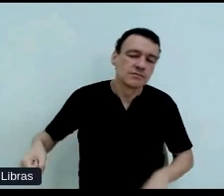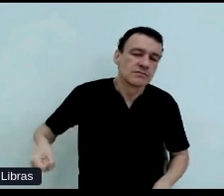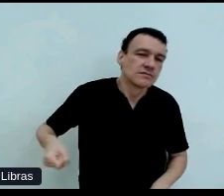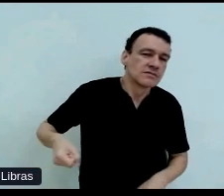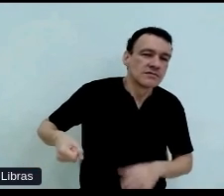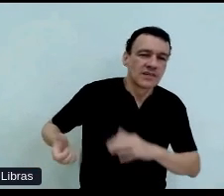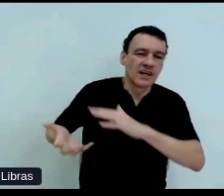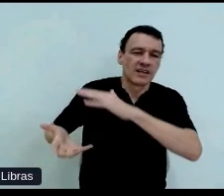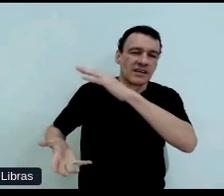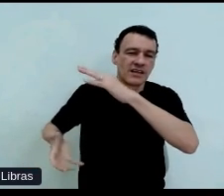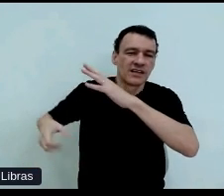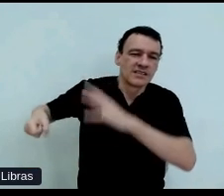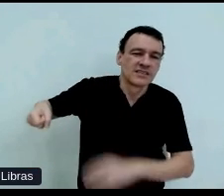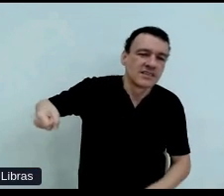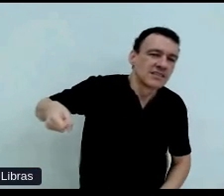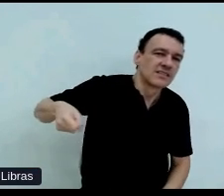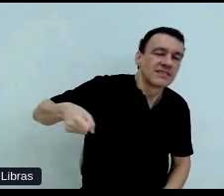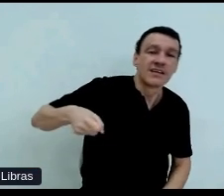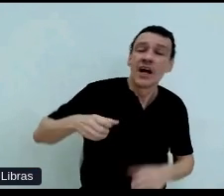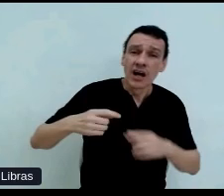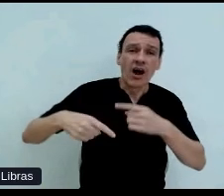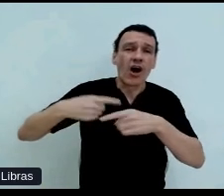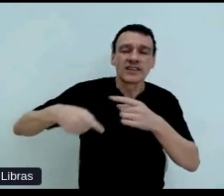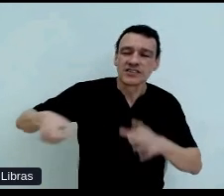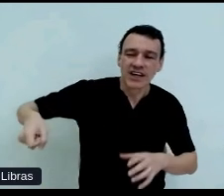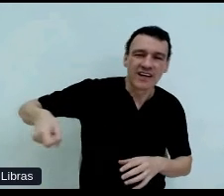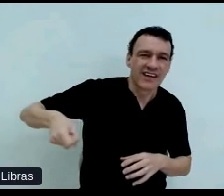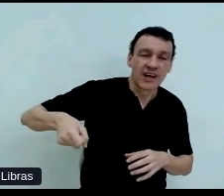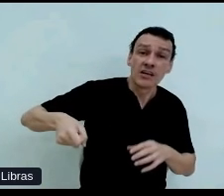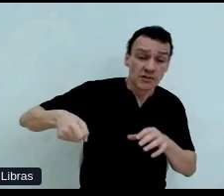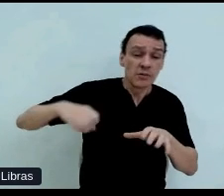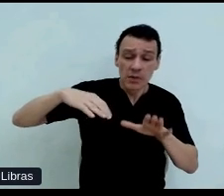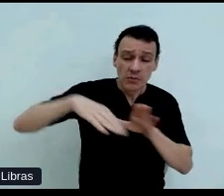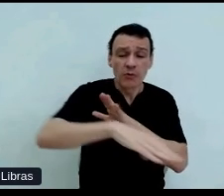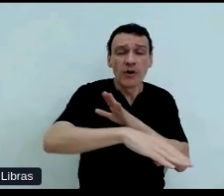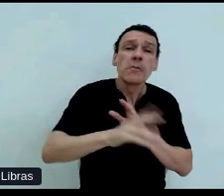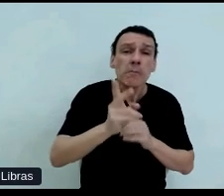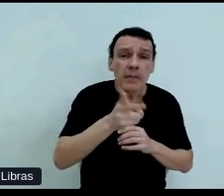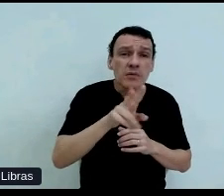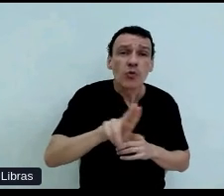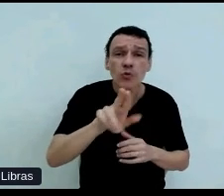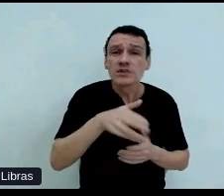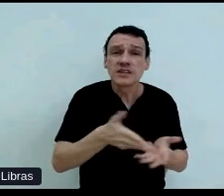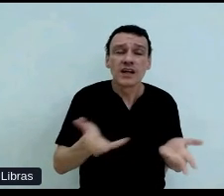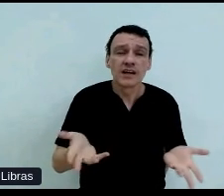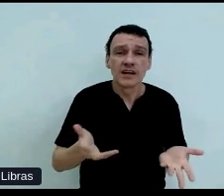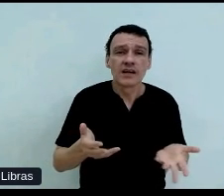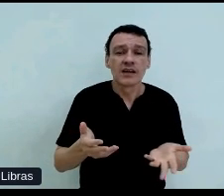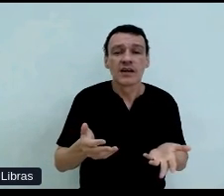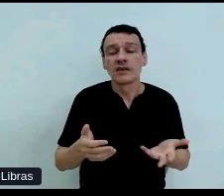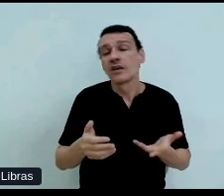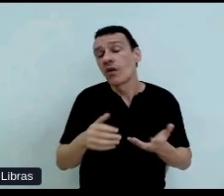comento aqui é no caso de uma pessoa com um carrinho de compras que vai